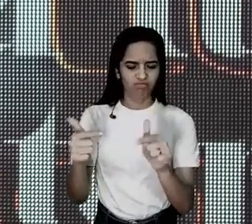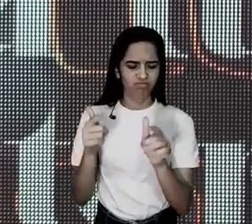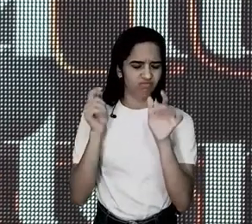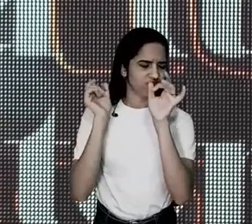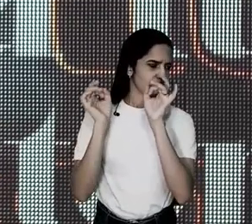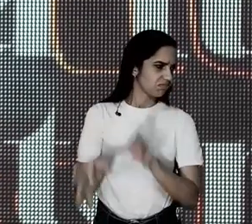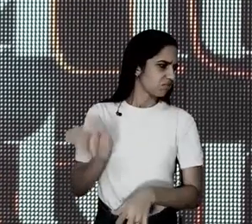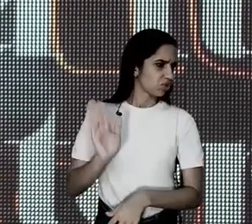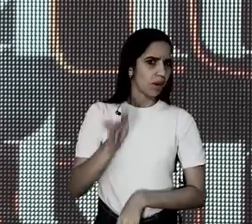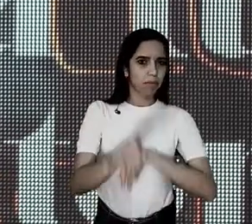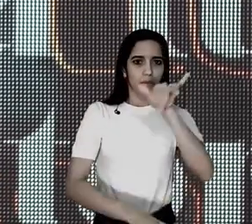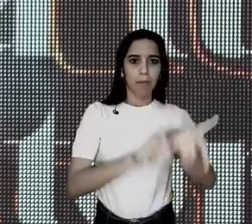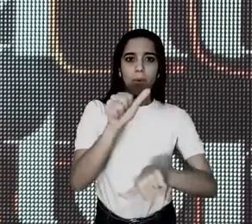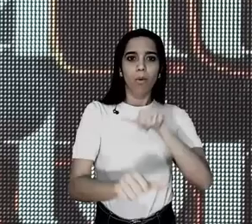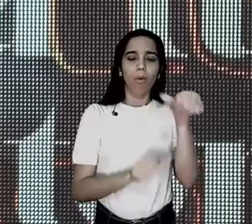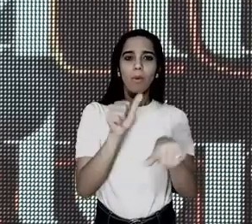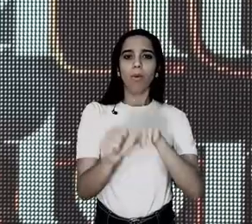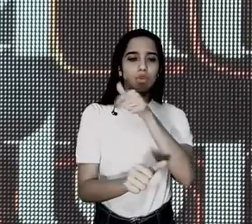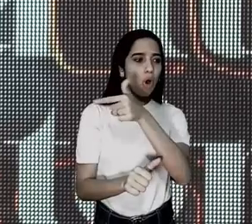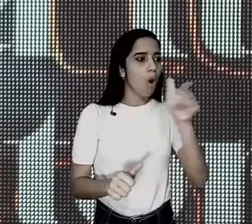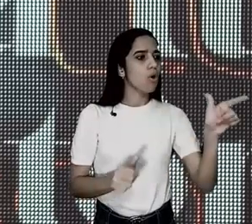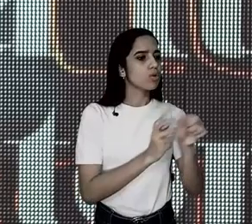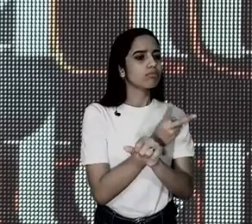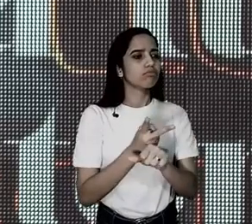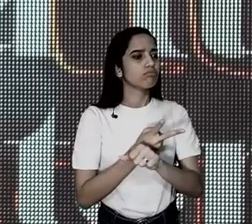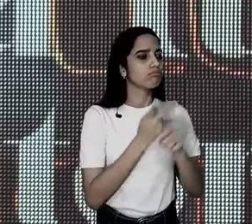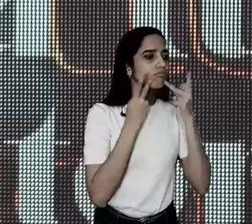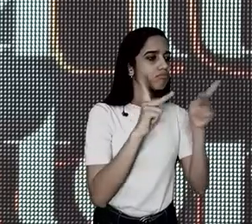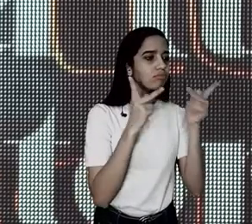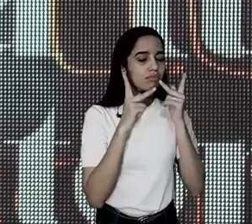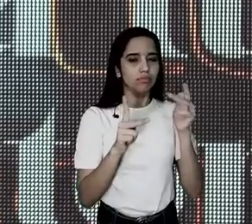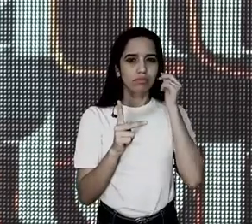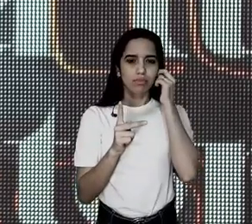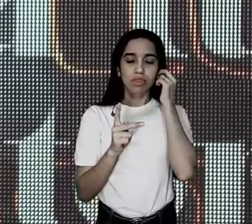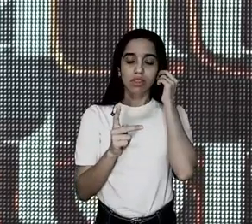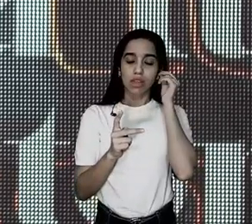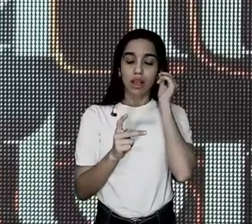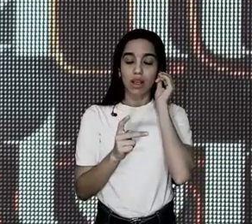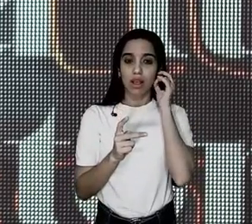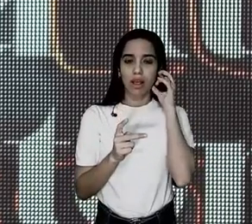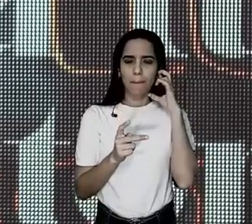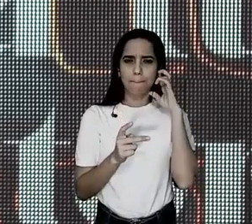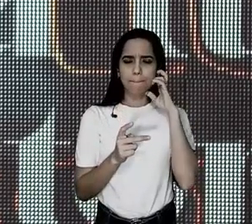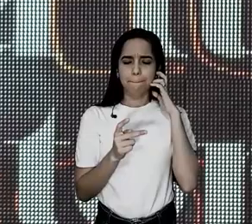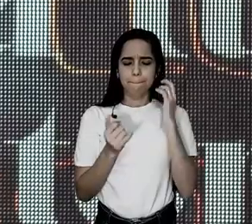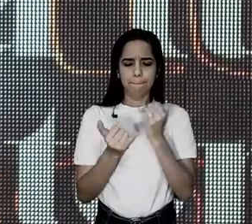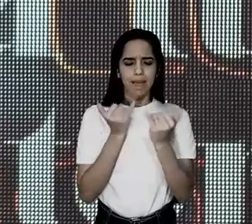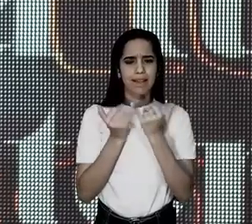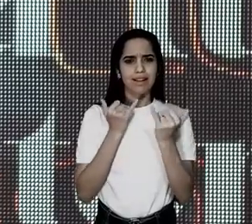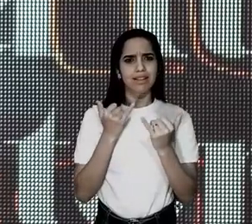já desliga, já muda, já passa para uma outra mensagem. É como se nós não estivéssemos preparados